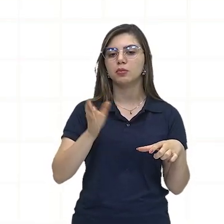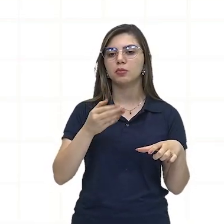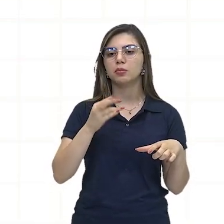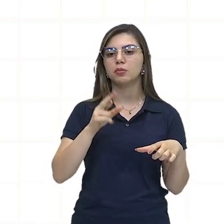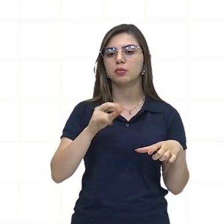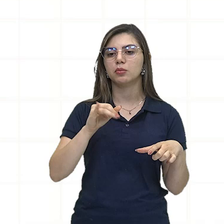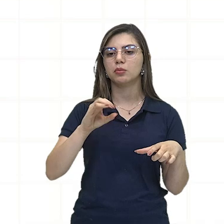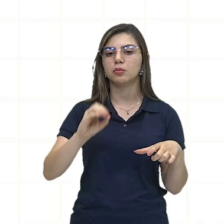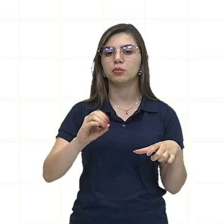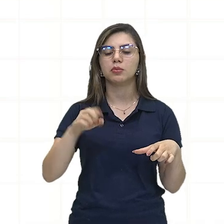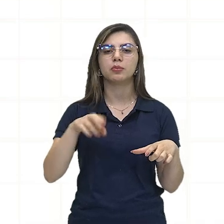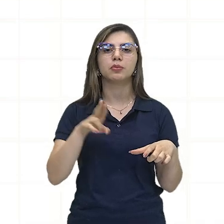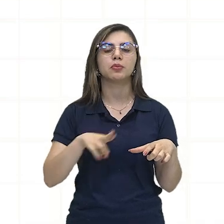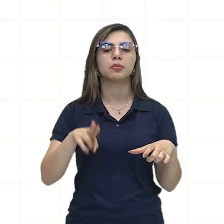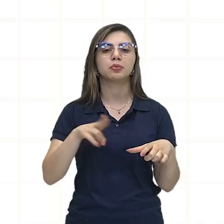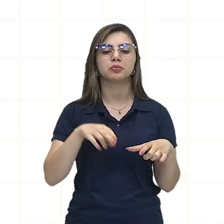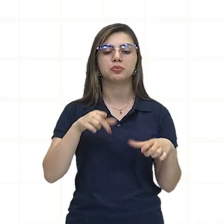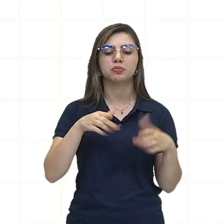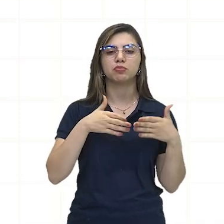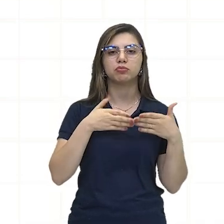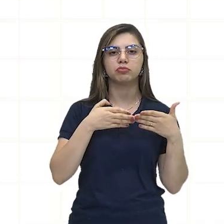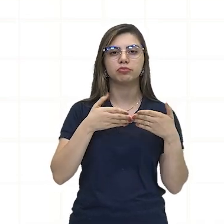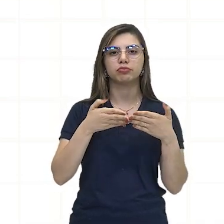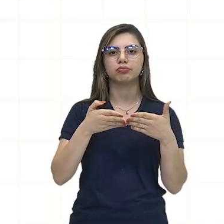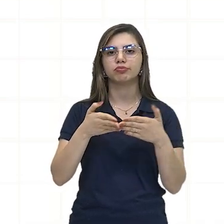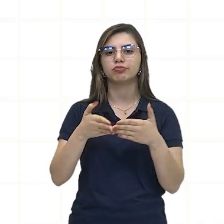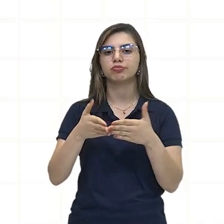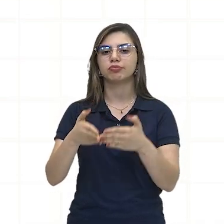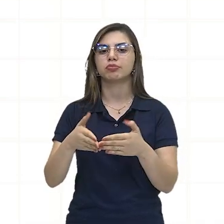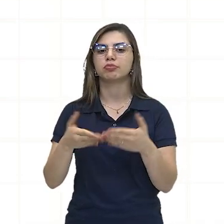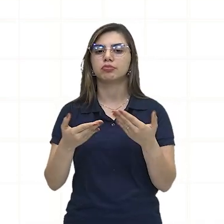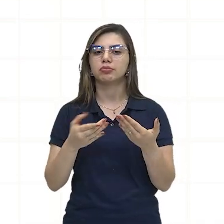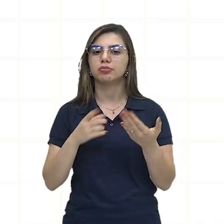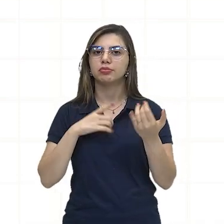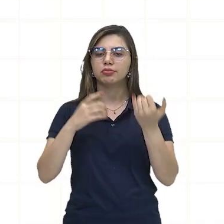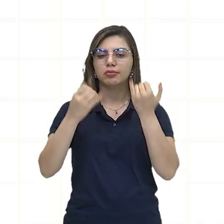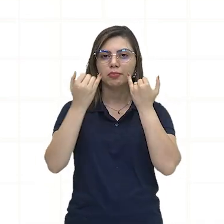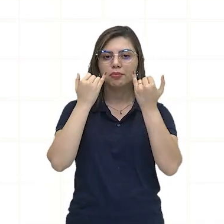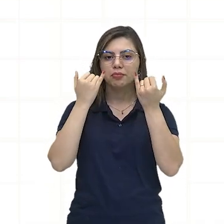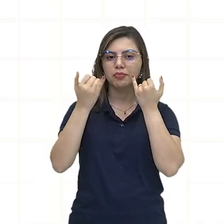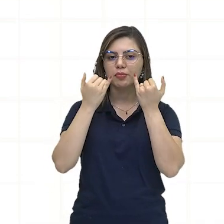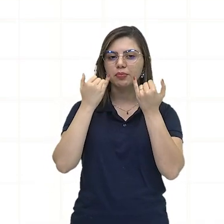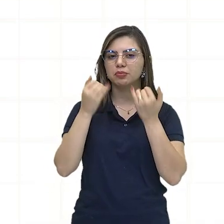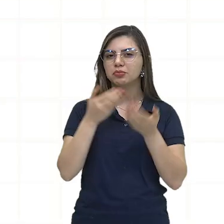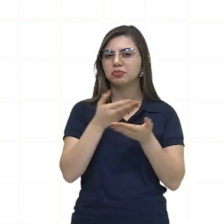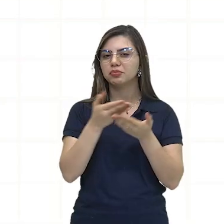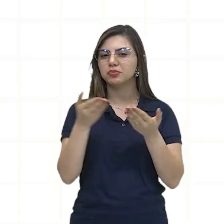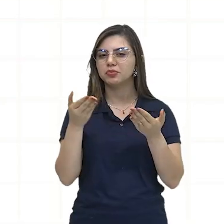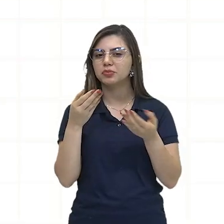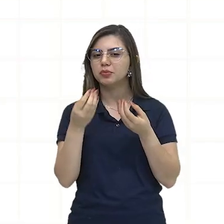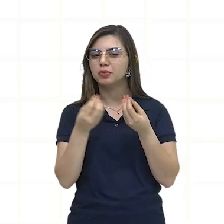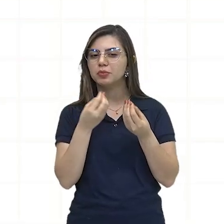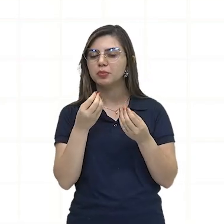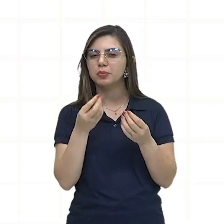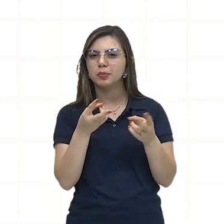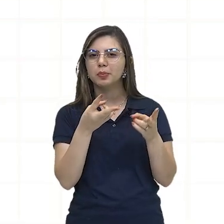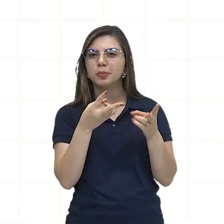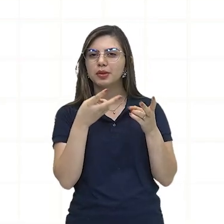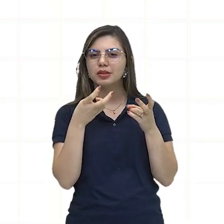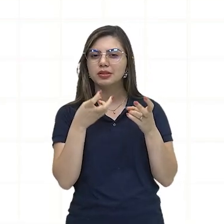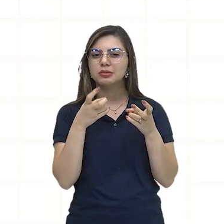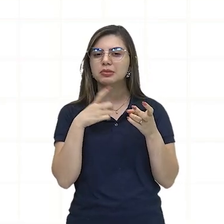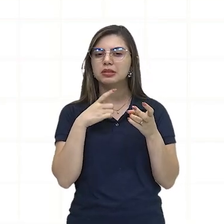náutica, para navegação marítima e mostra diversas informações. Vocês devem estar identificando